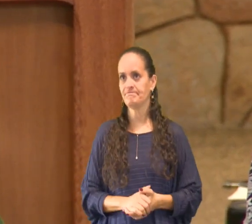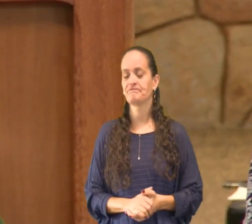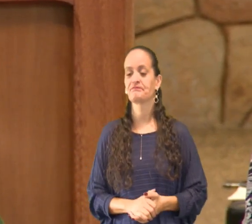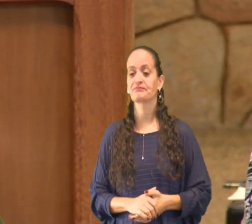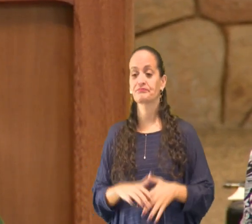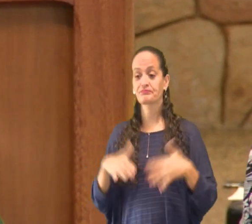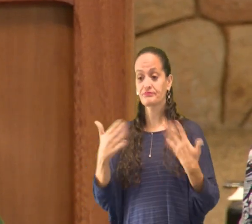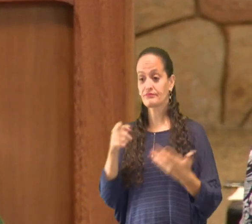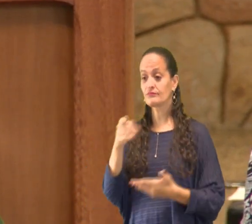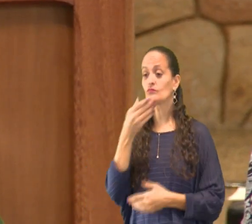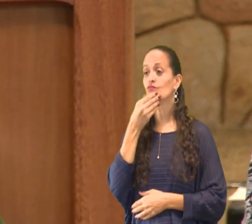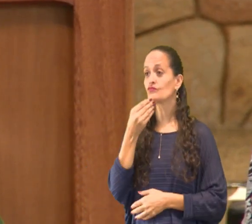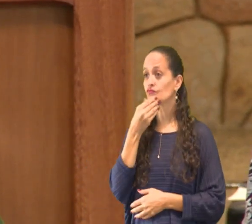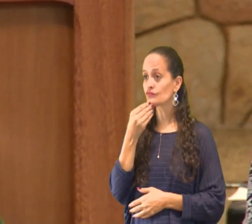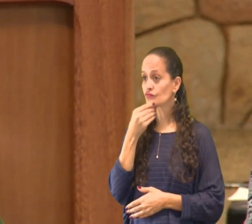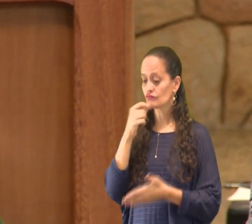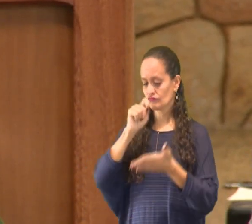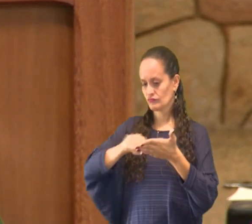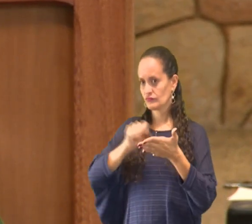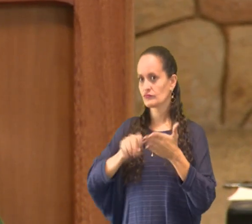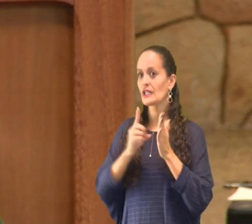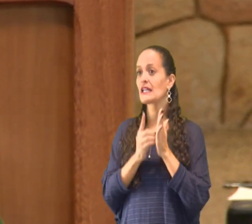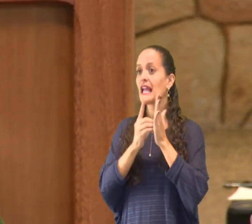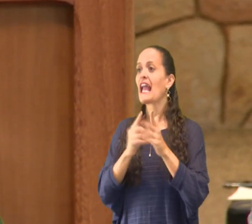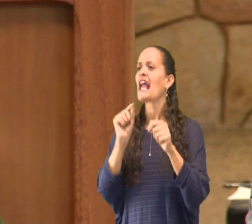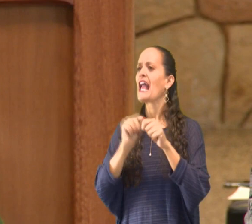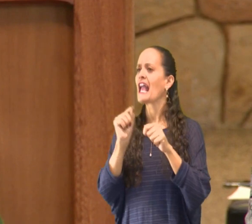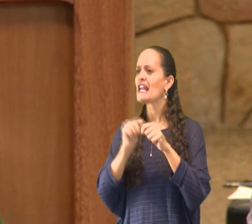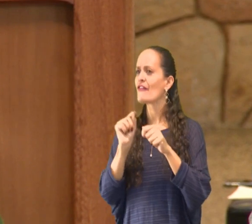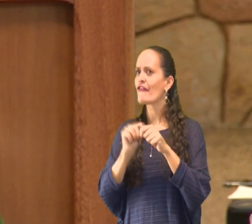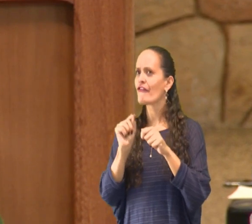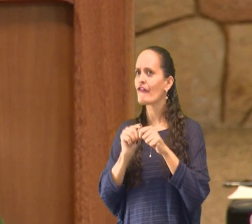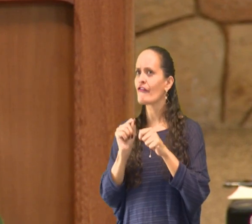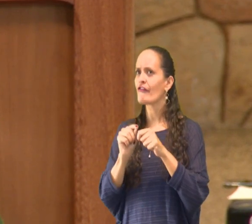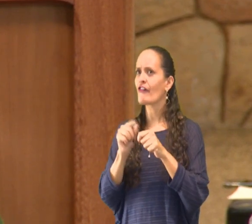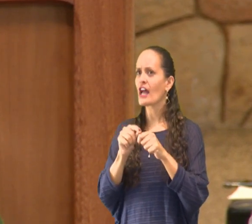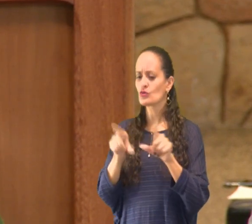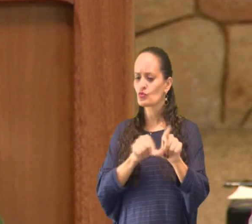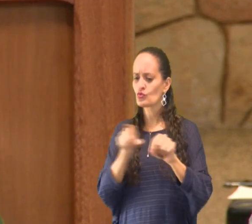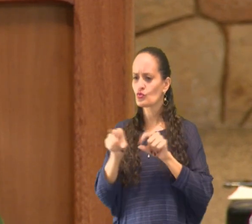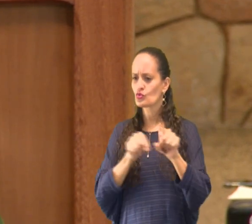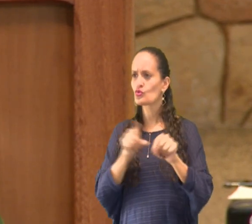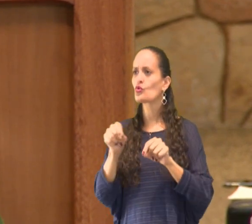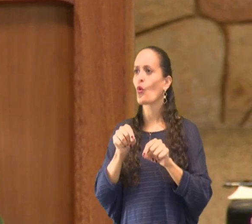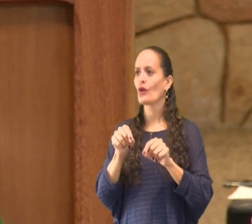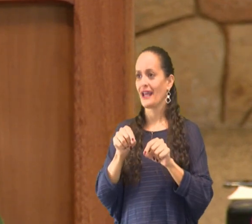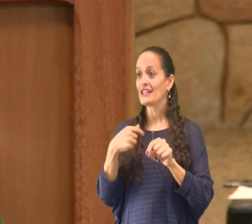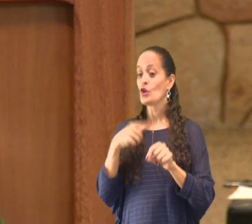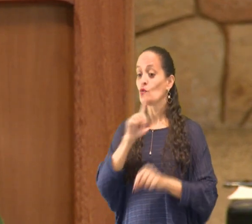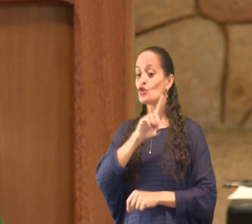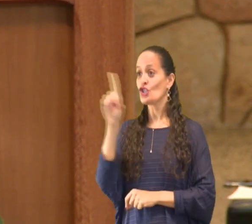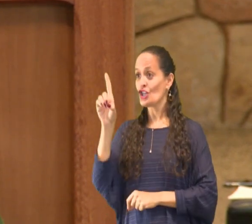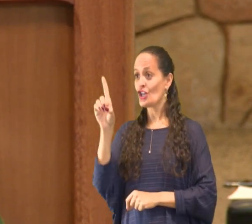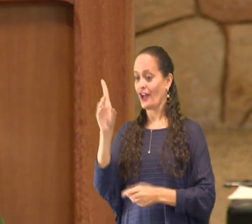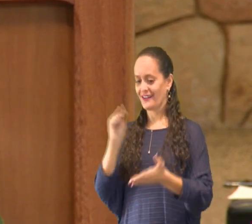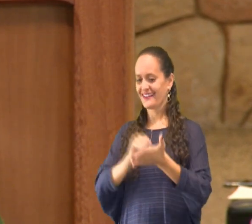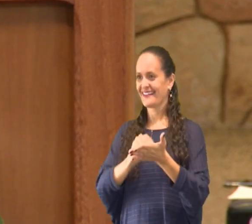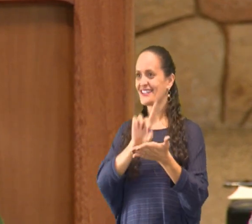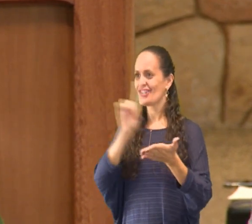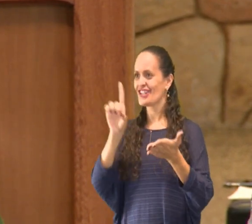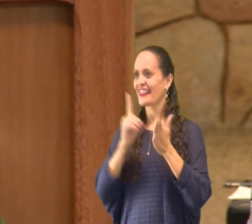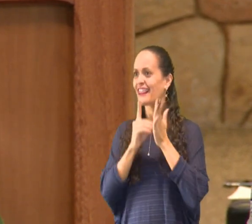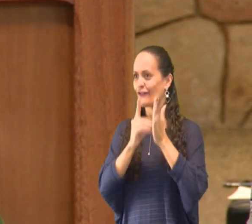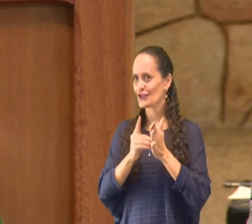4 mãos, ele faz recortes daquele livro, e o texto do dia, ele é um comentário,